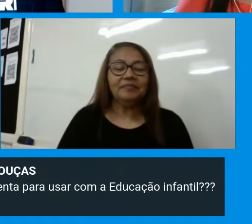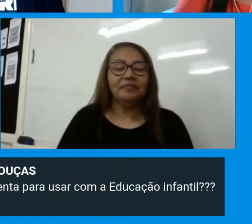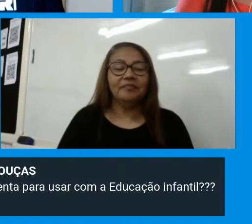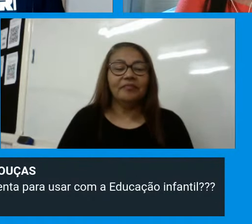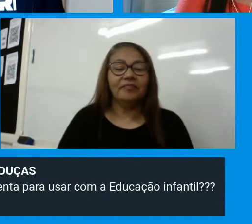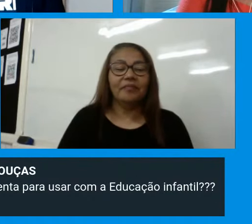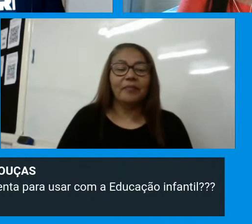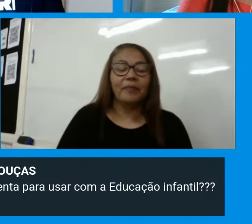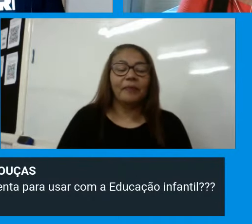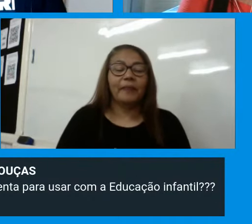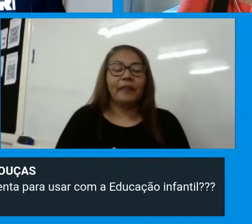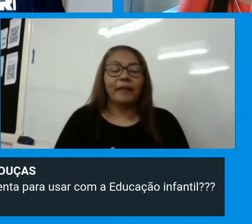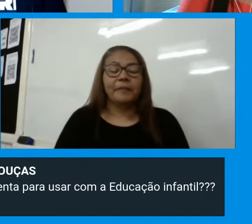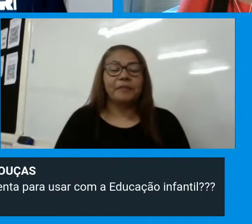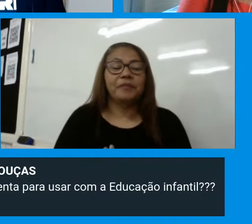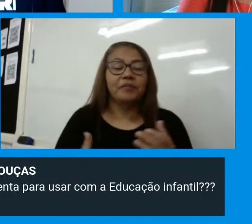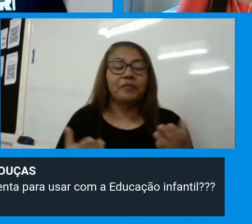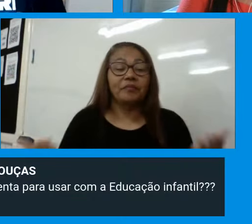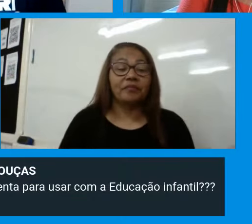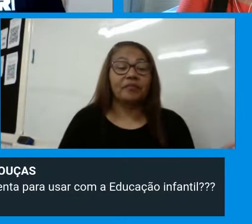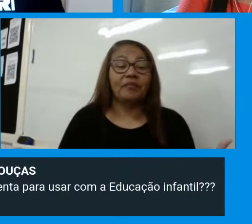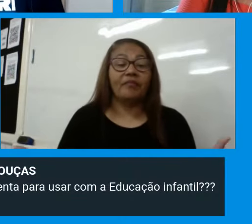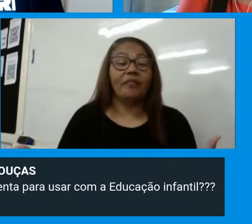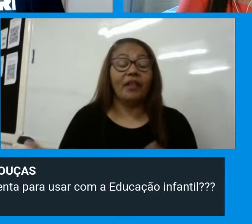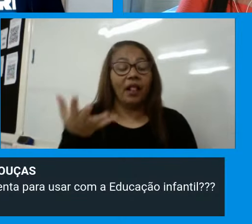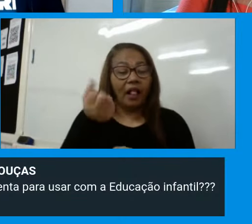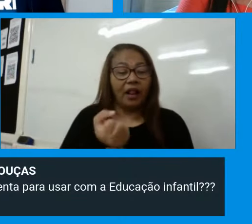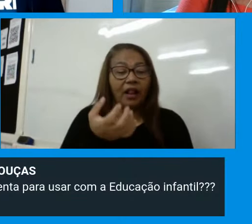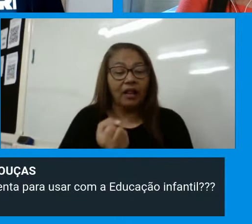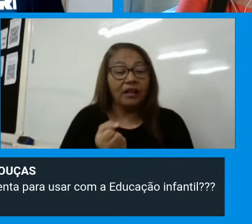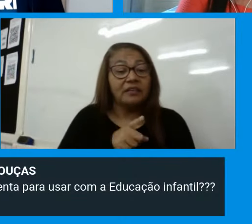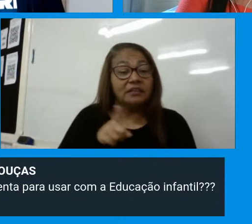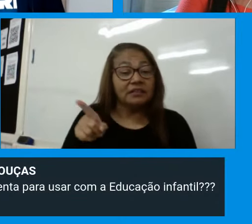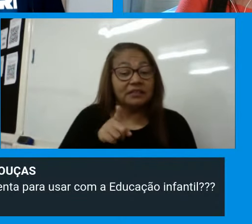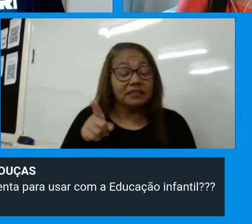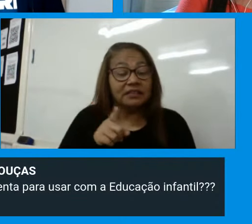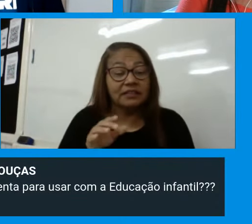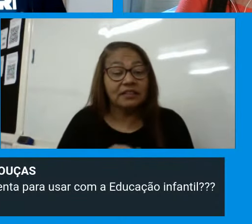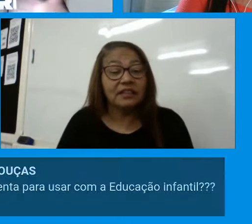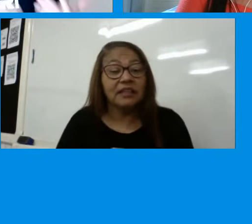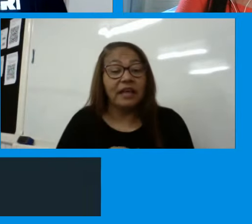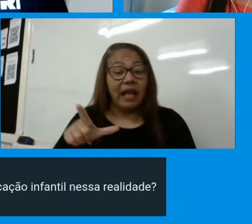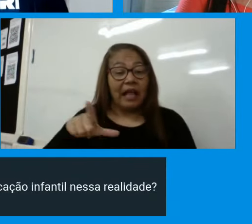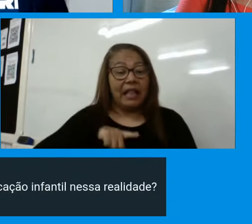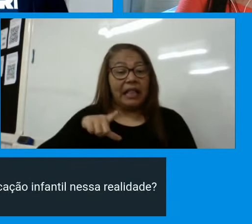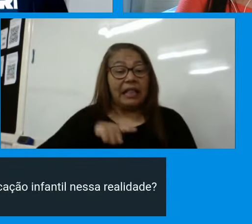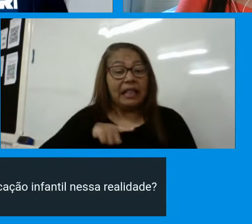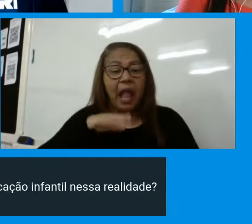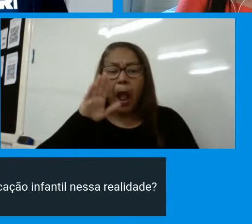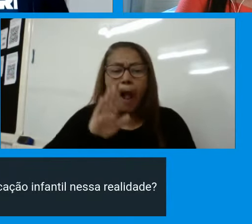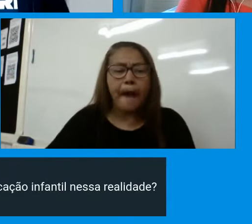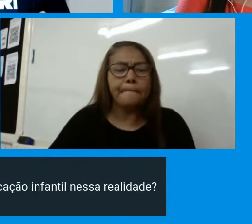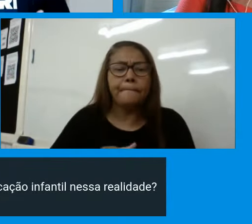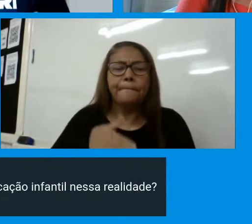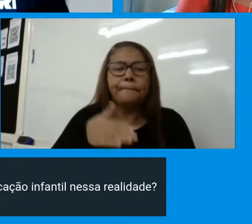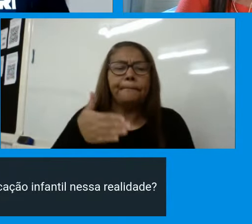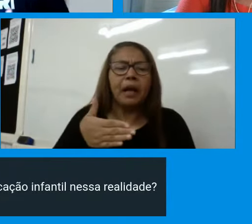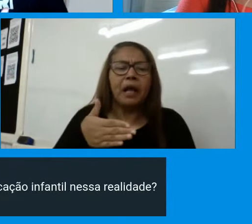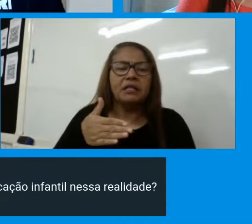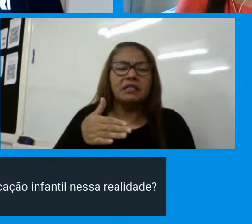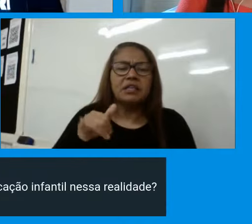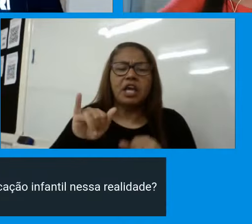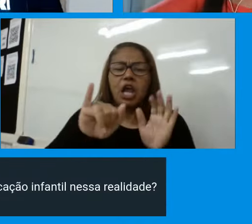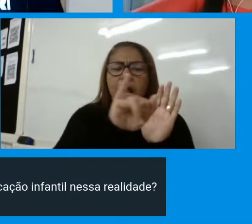Aldelice, eu diria para você que é aquela ferramenta que tem um apelo mais imagético e que tenha um apelo mais sonoro,